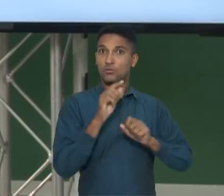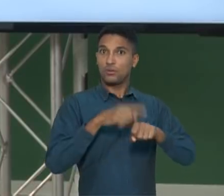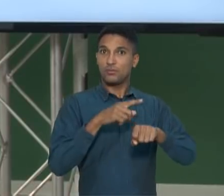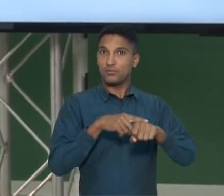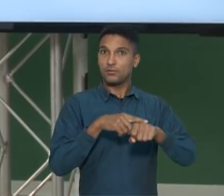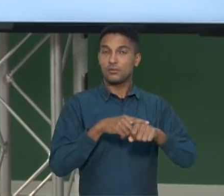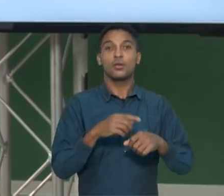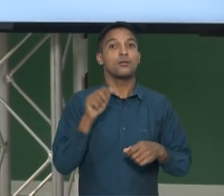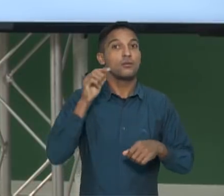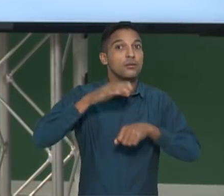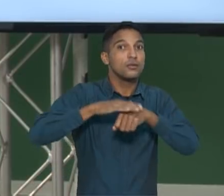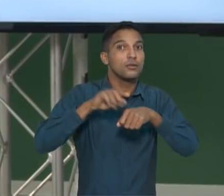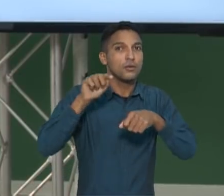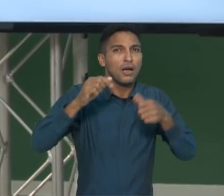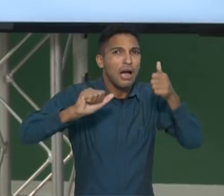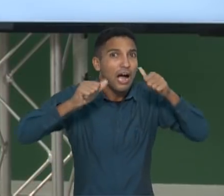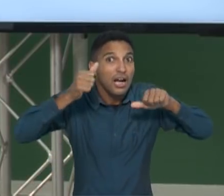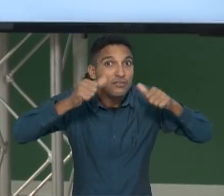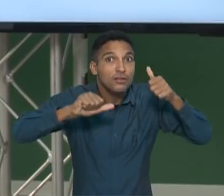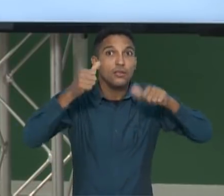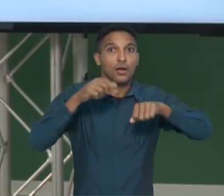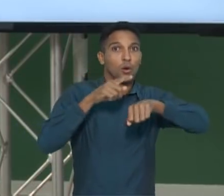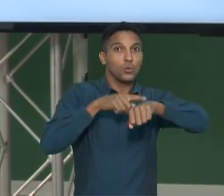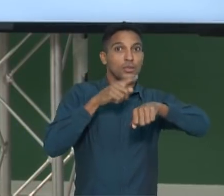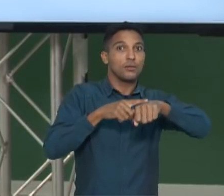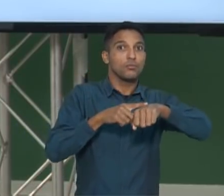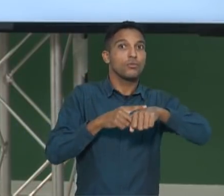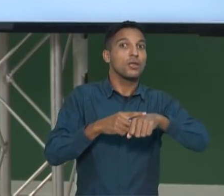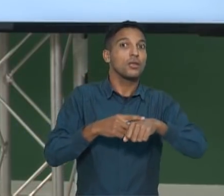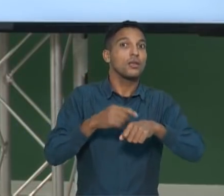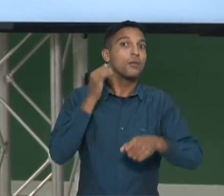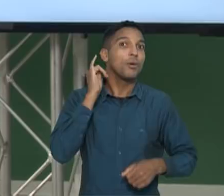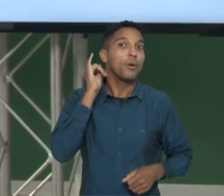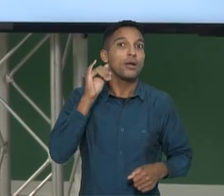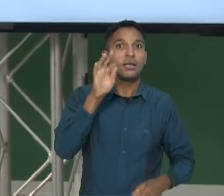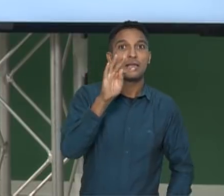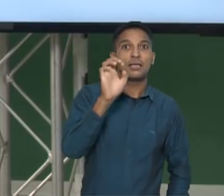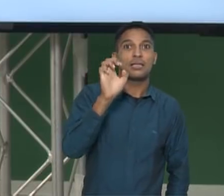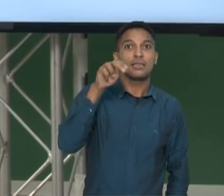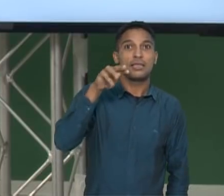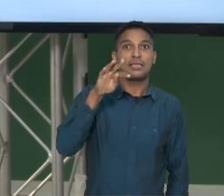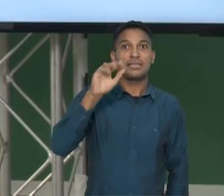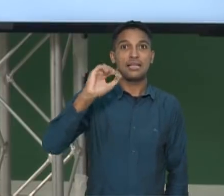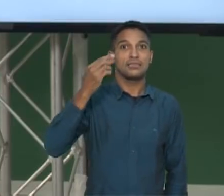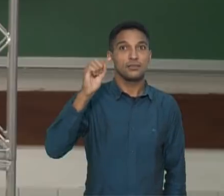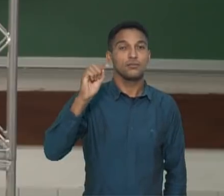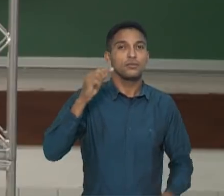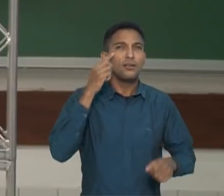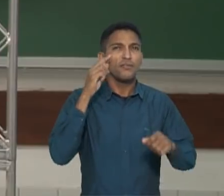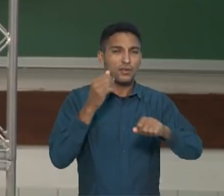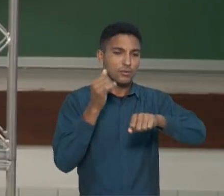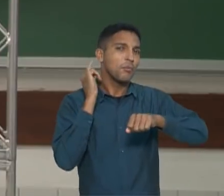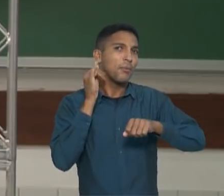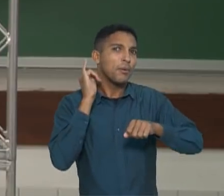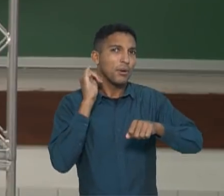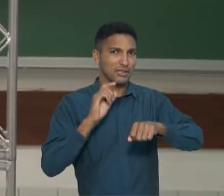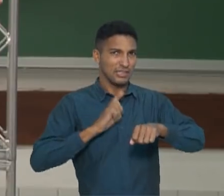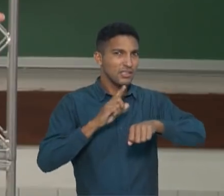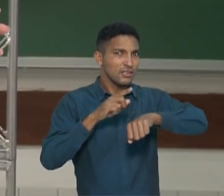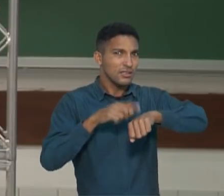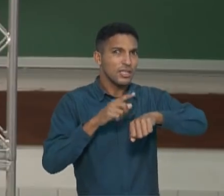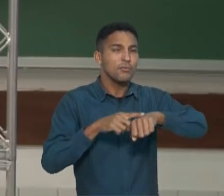do tempo, da durabilidade do tempo nesse conto Tentação, e vocês vão tentar marcar uma alternativa que mais aproxima essa